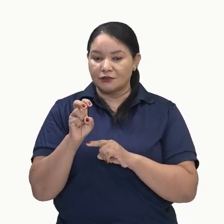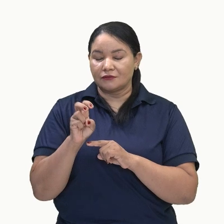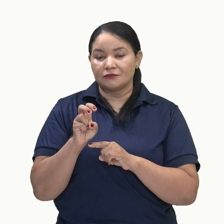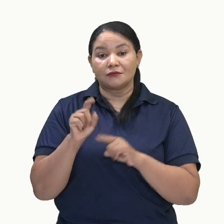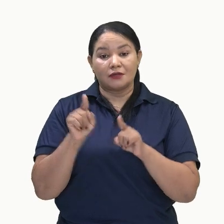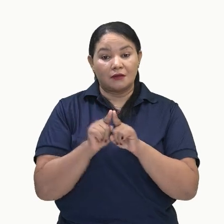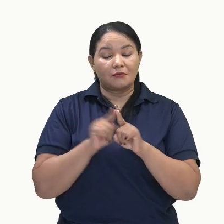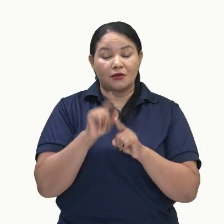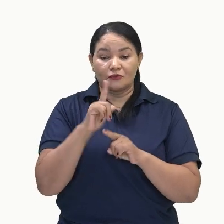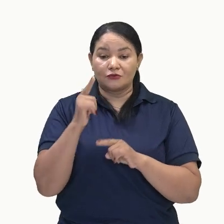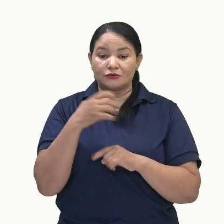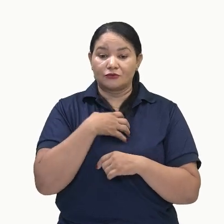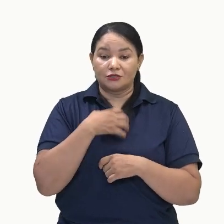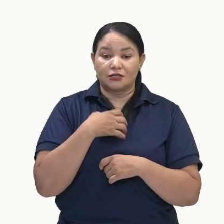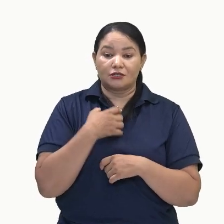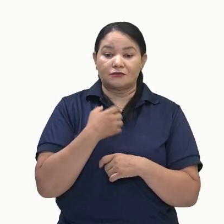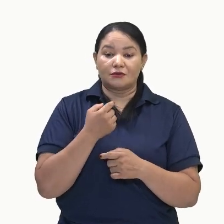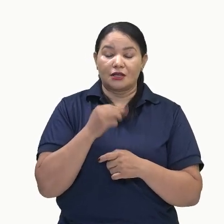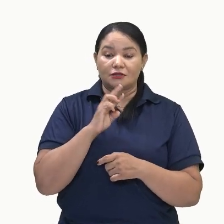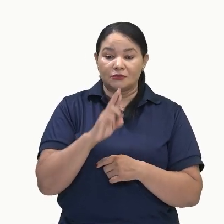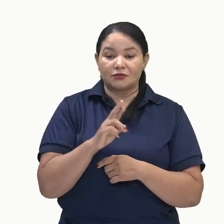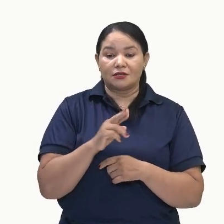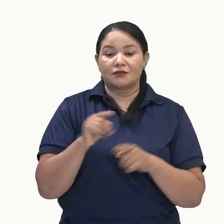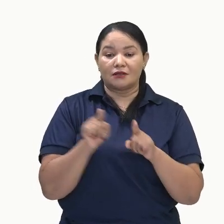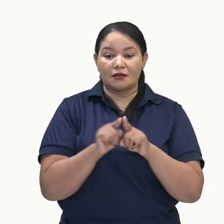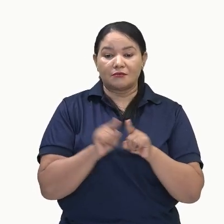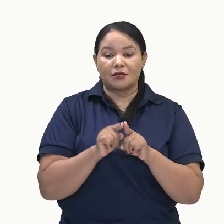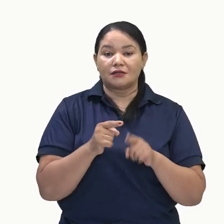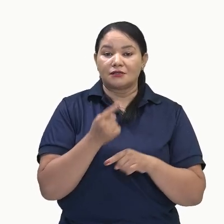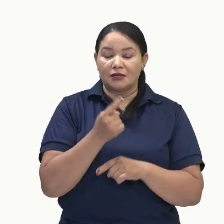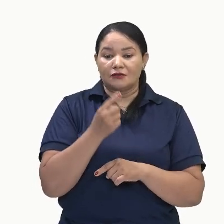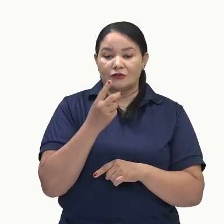você fazer, que também ia totalizar em R$